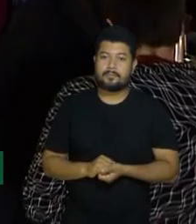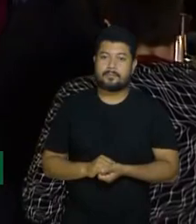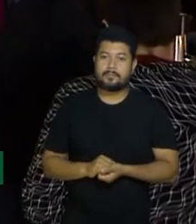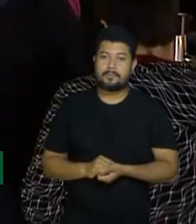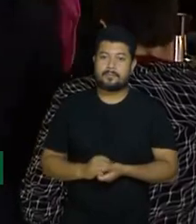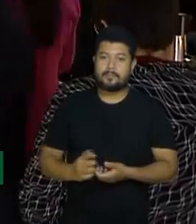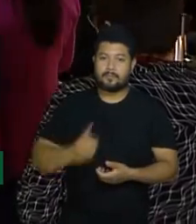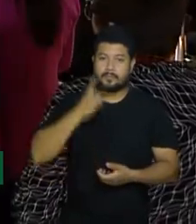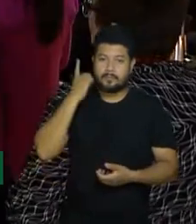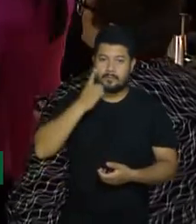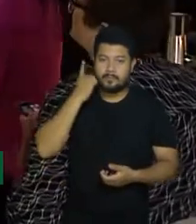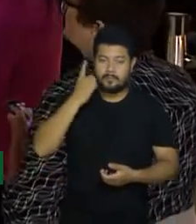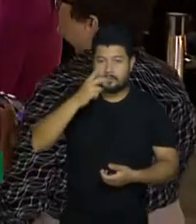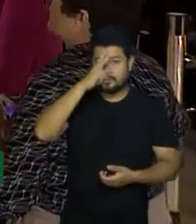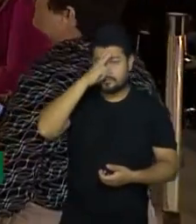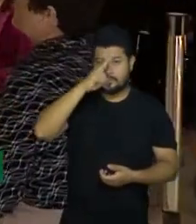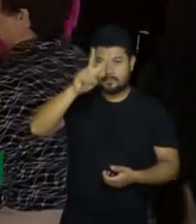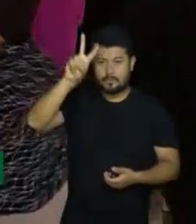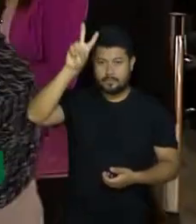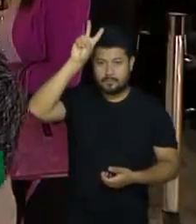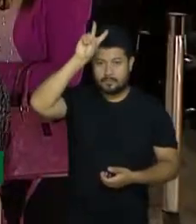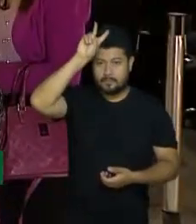Deputado Dr. Vicente Caro Preso.